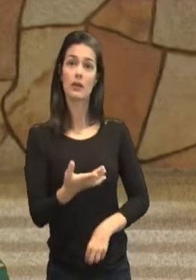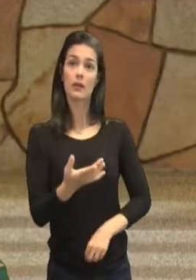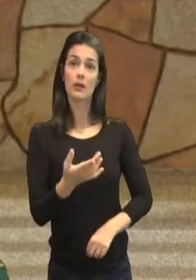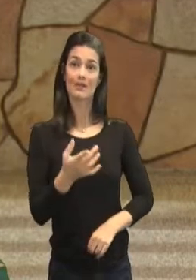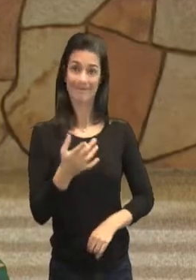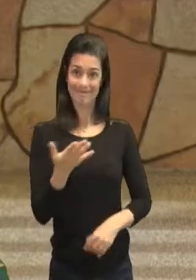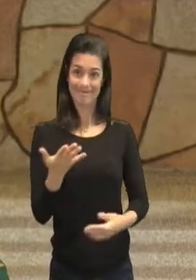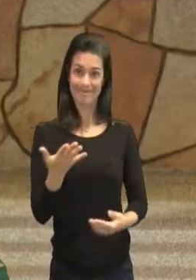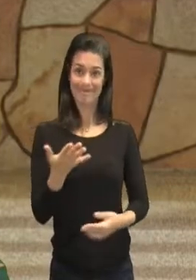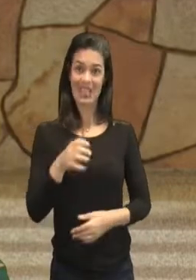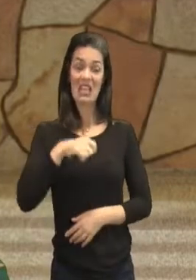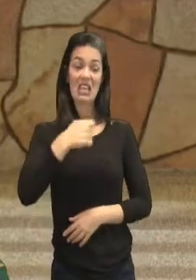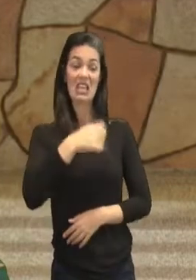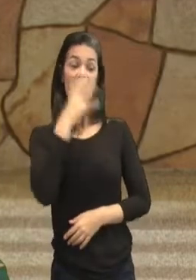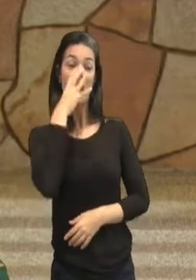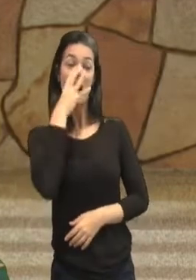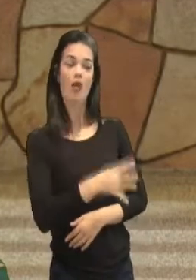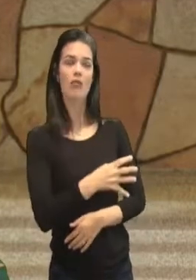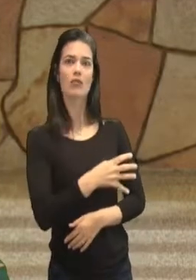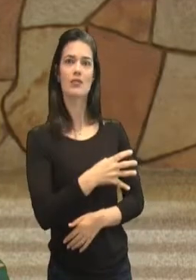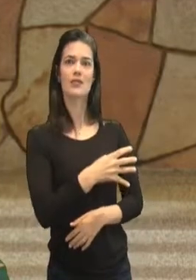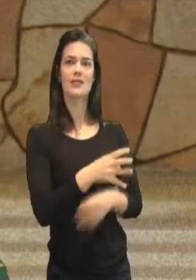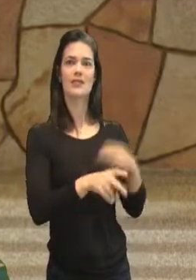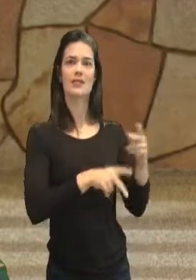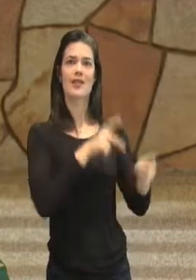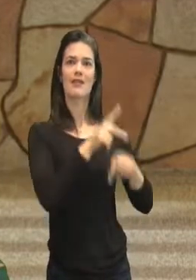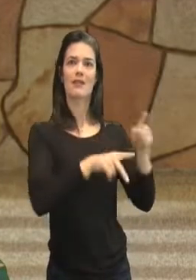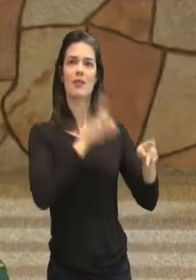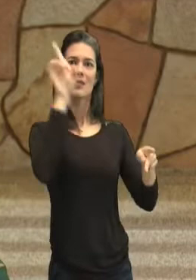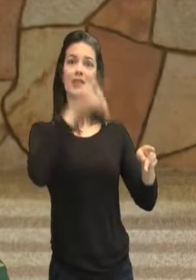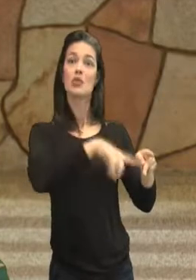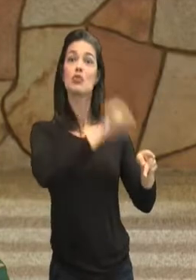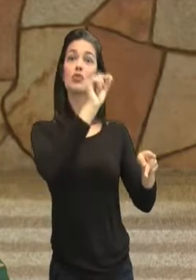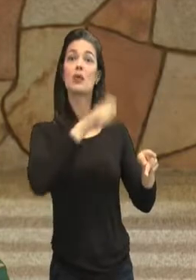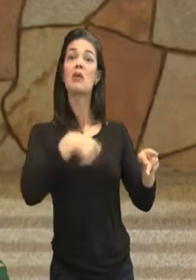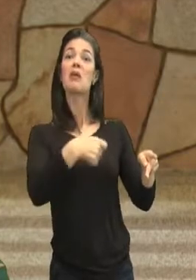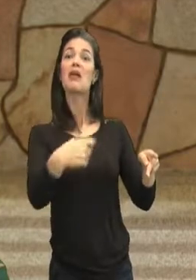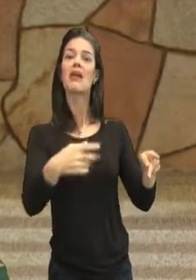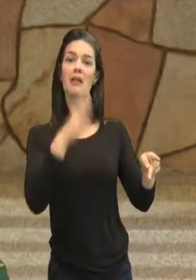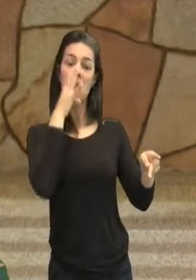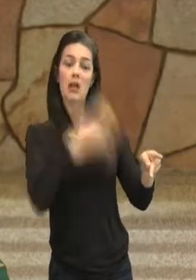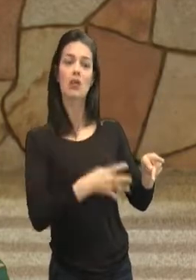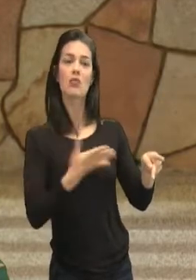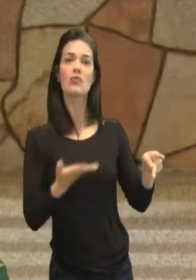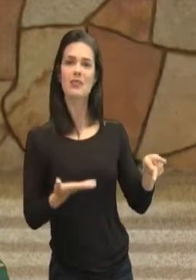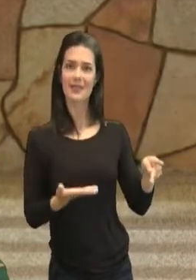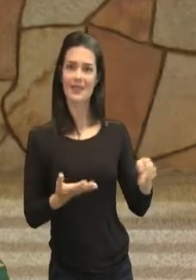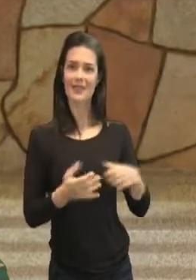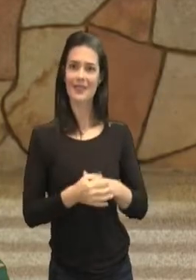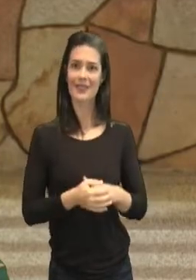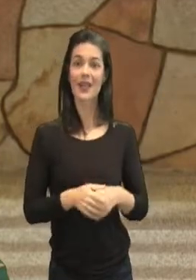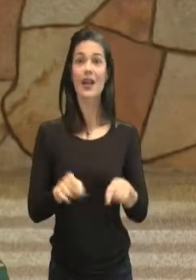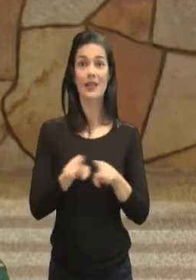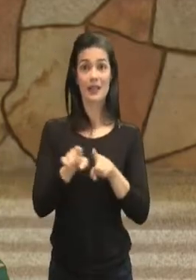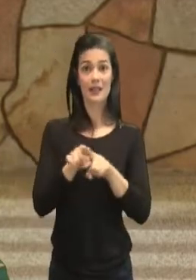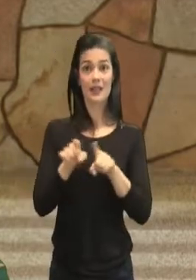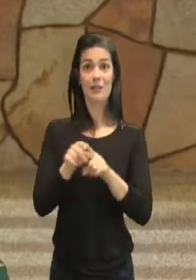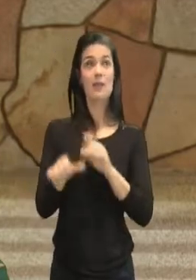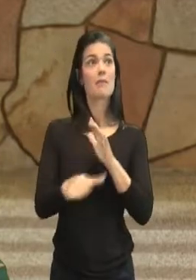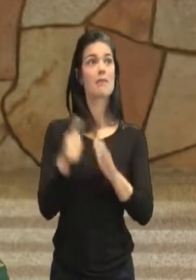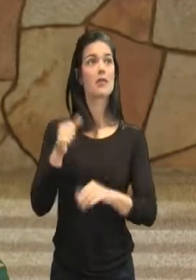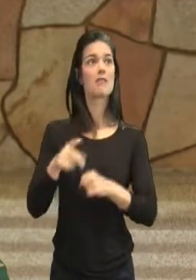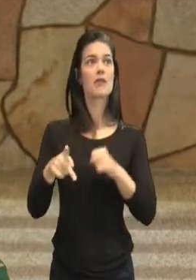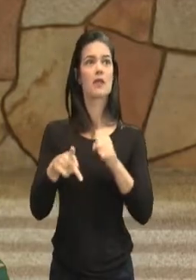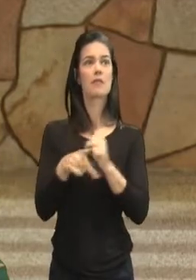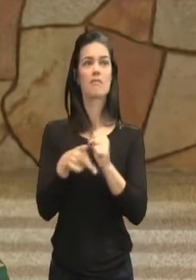A palavra eleitos, mais uma vez, é o mesmo termo. E temos um texto bastante conhecido da primeira carta de Pedro,